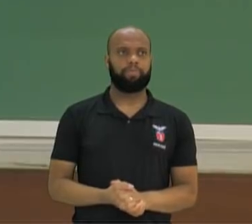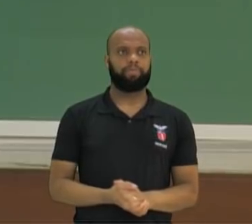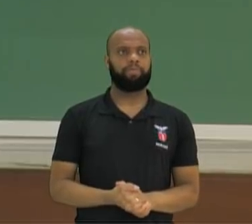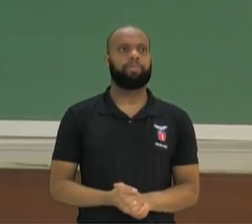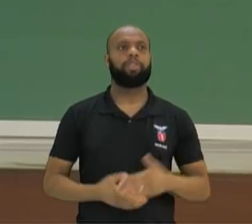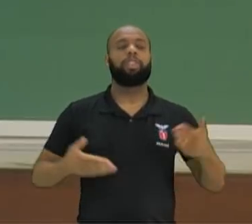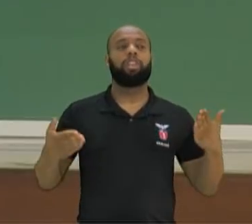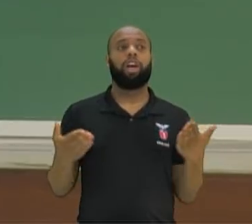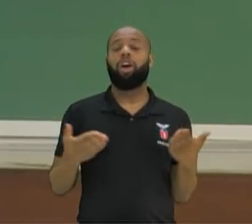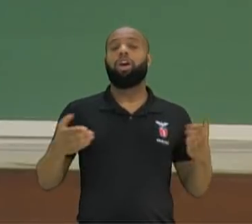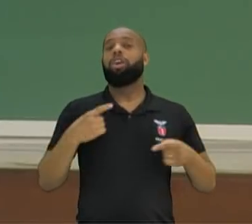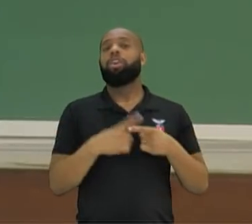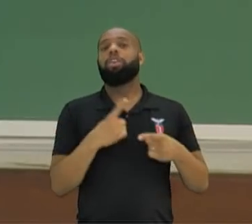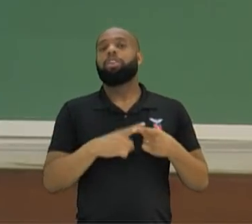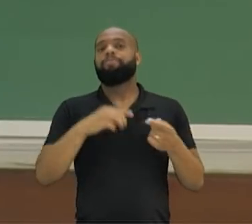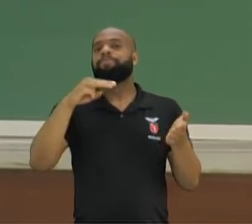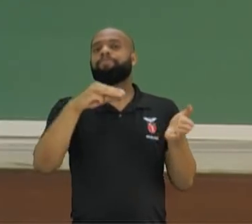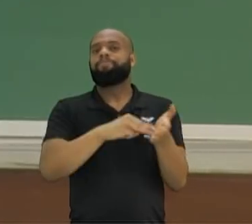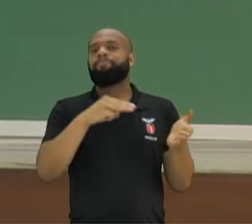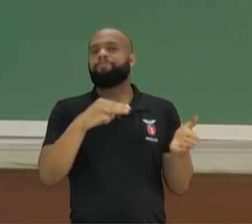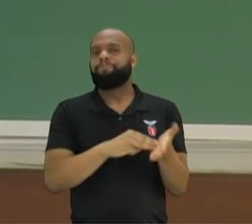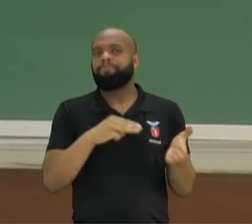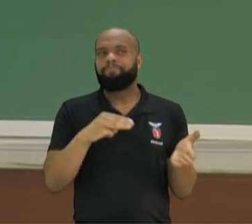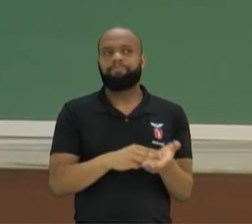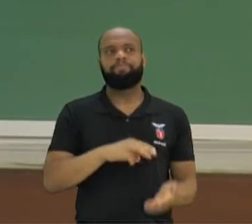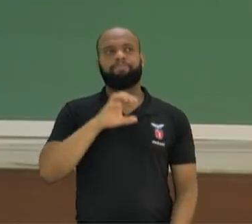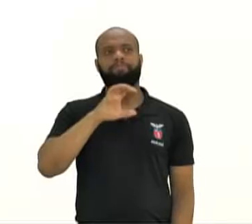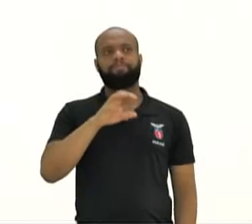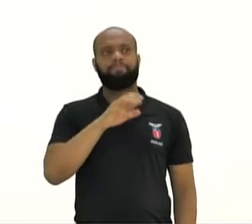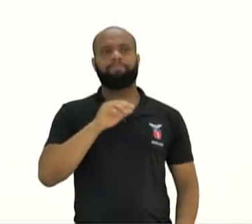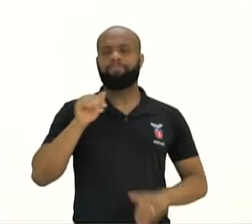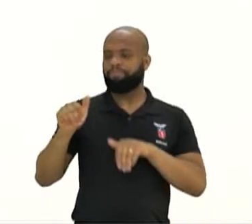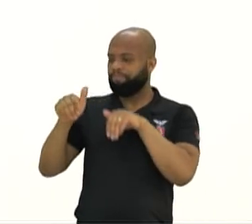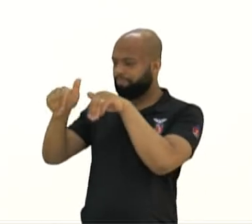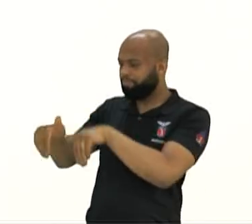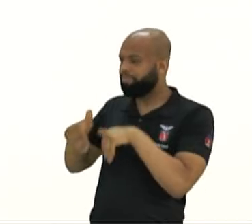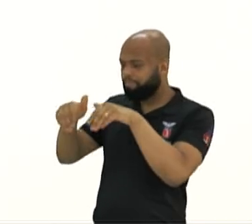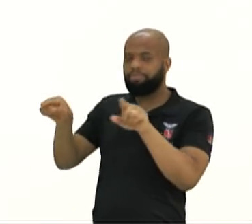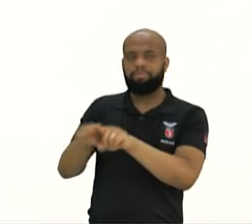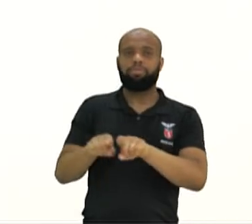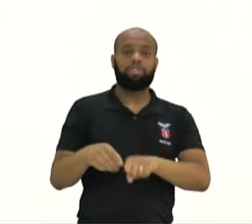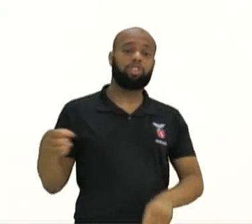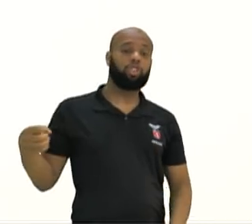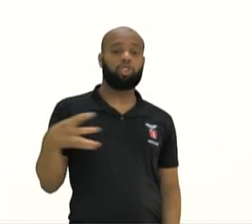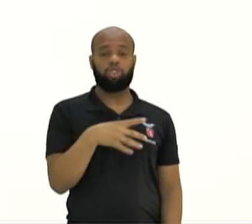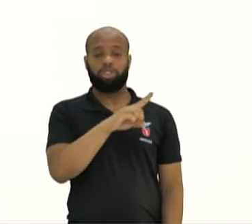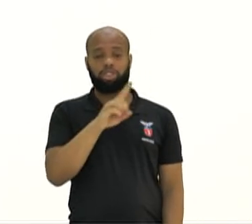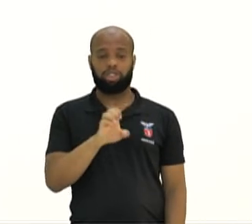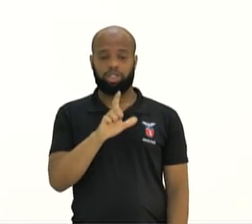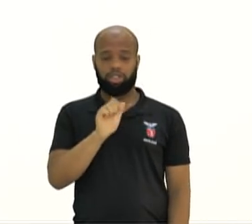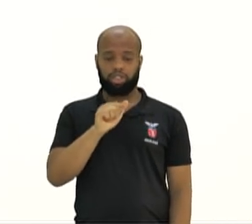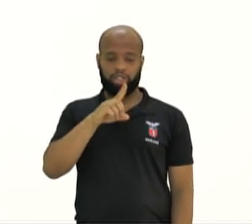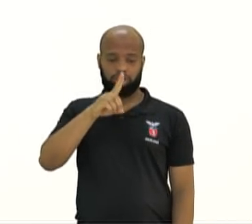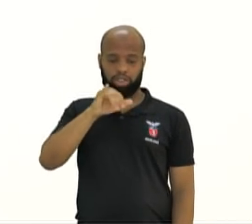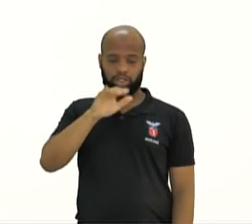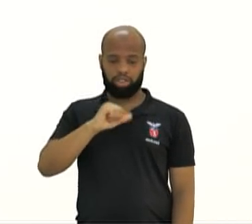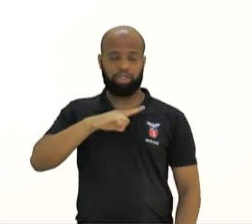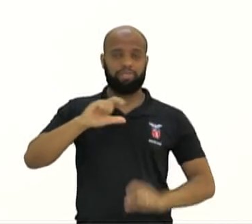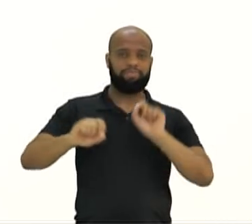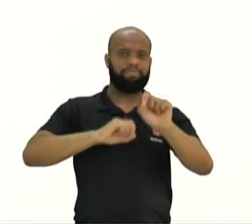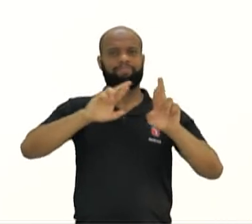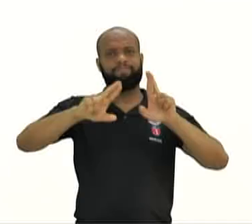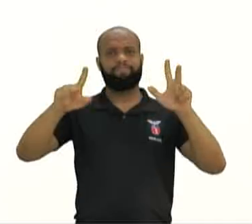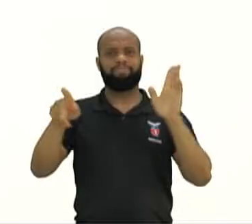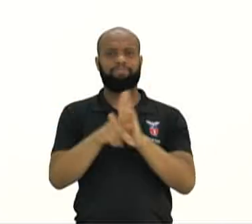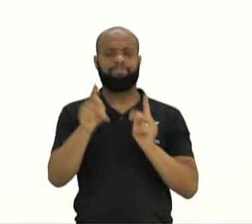Aí, o porquê, qual o motivo, né, desses Austrália e Nova Zelândia, né, serem diferenciados na economia? Primeiro,